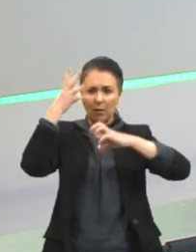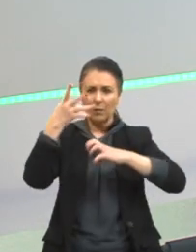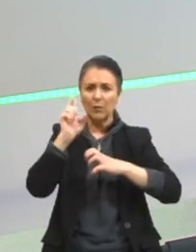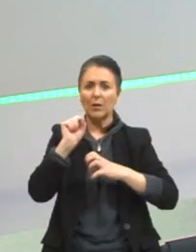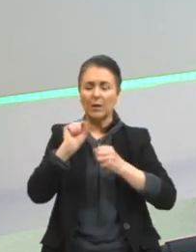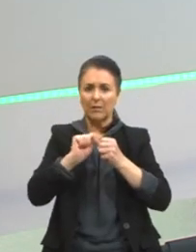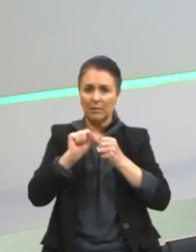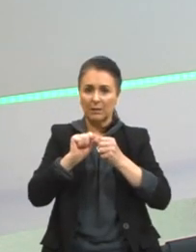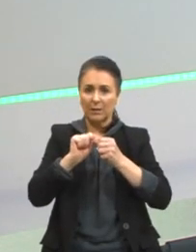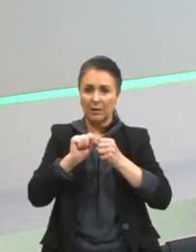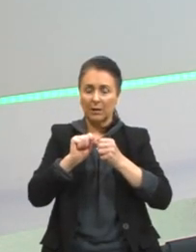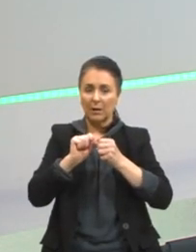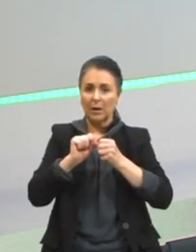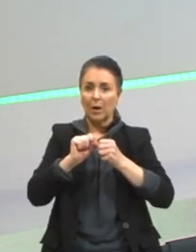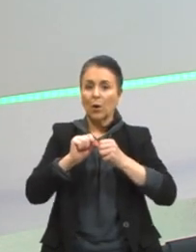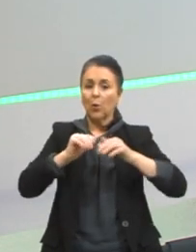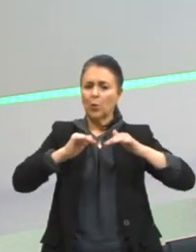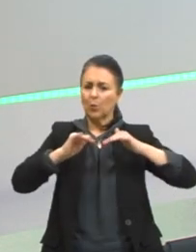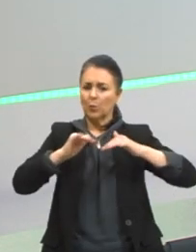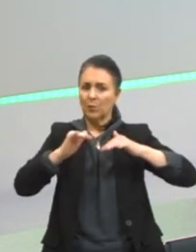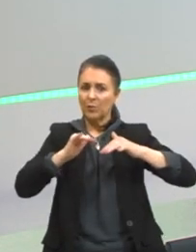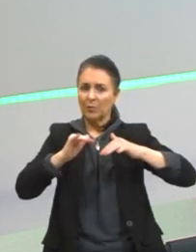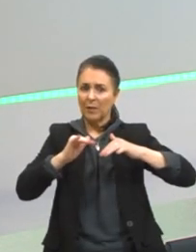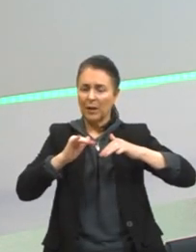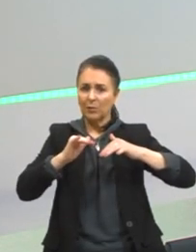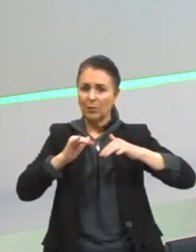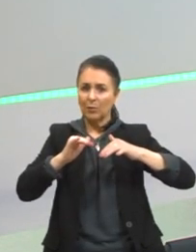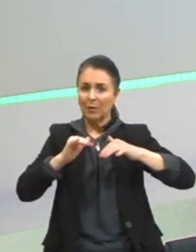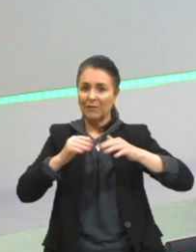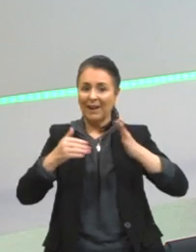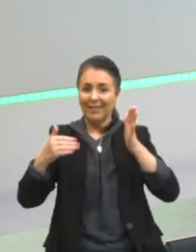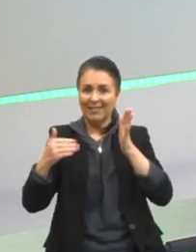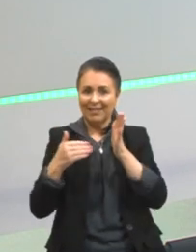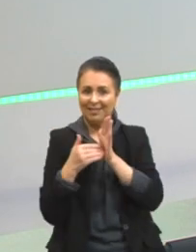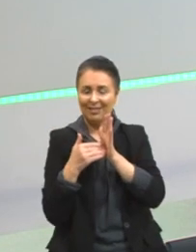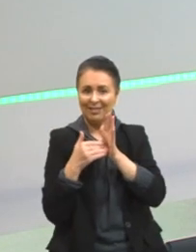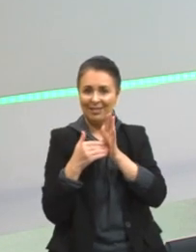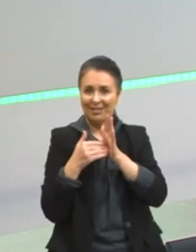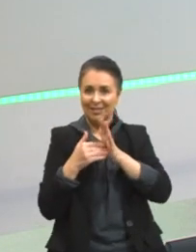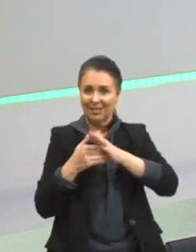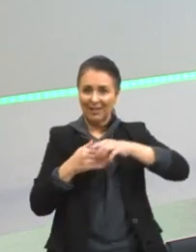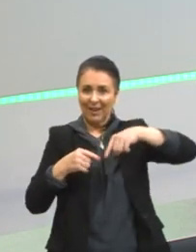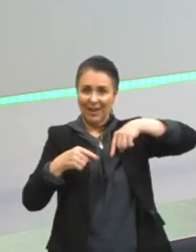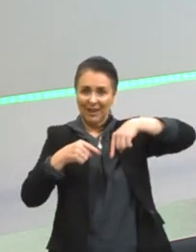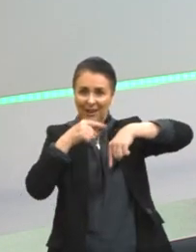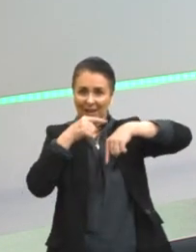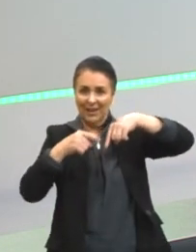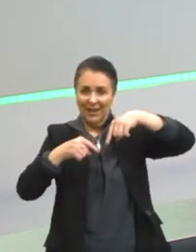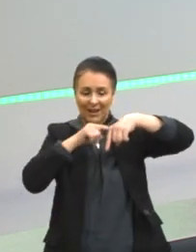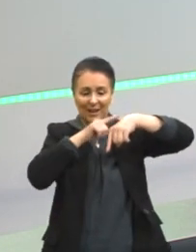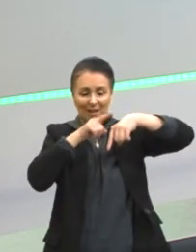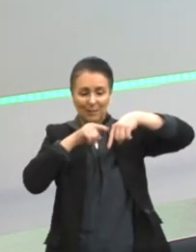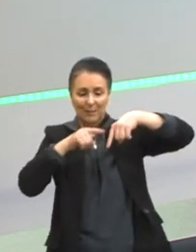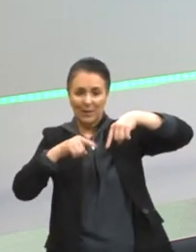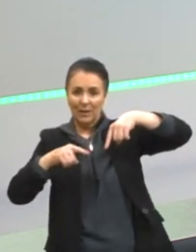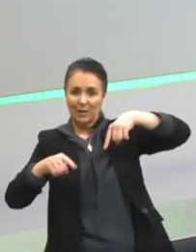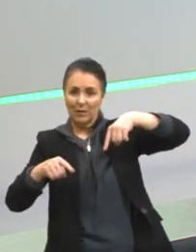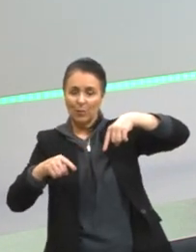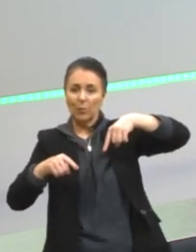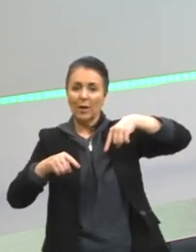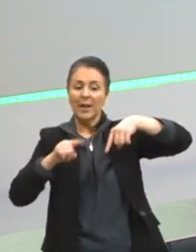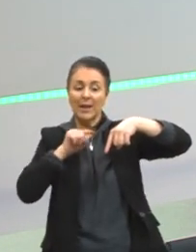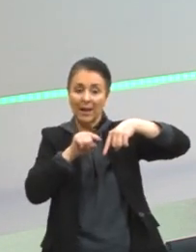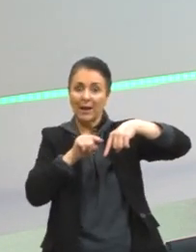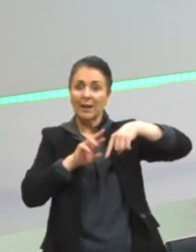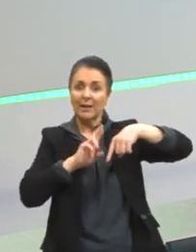não os atos reflexos eles chegam na medula ó chega na medula e da medula mesmo já